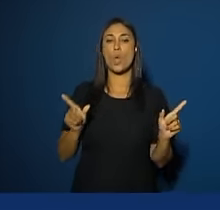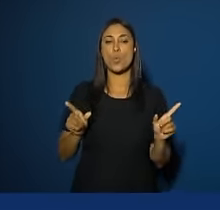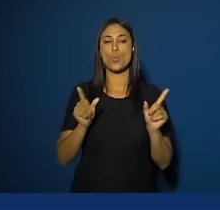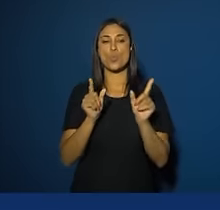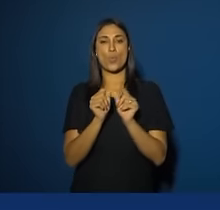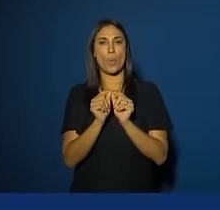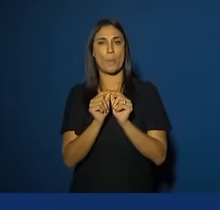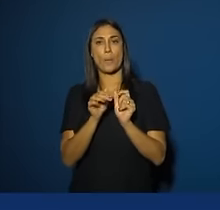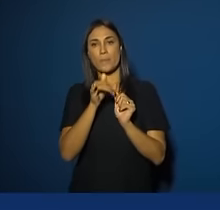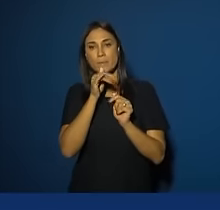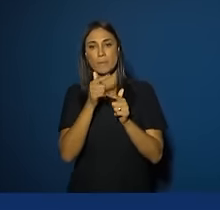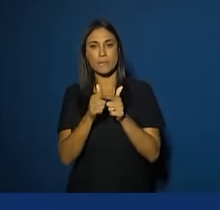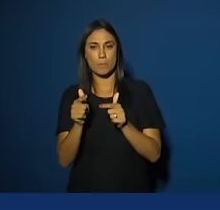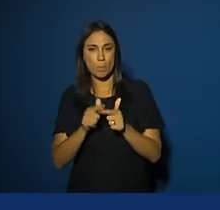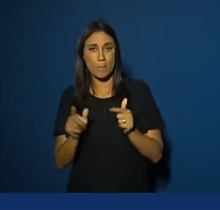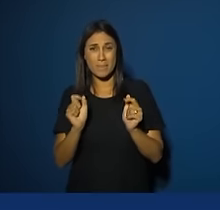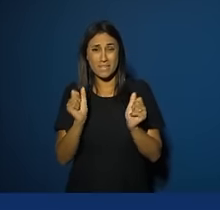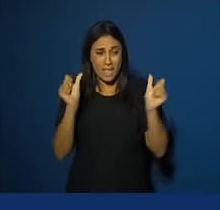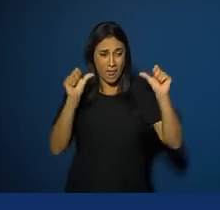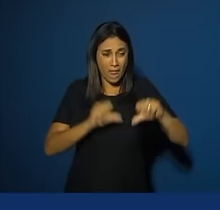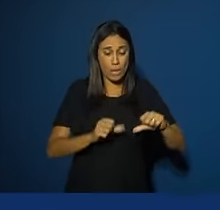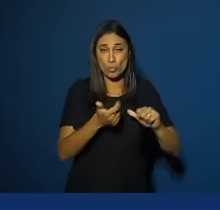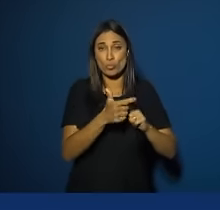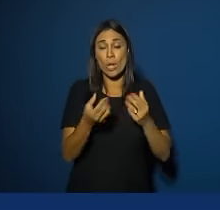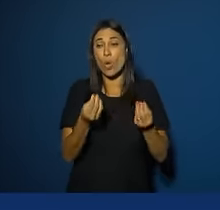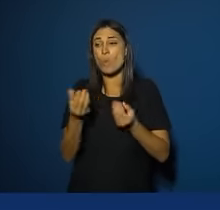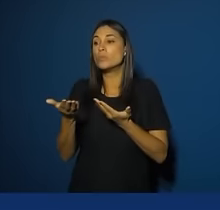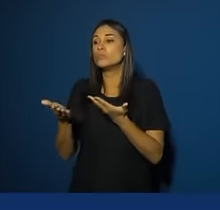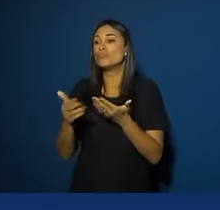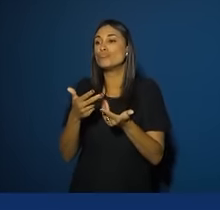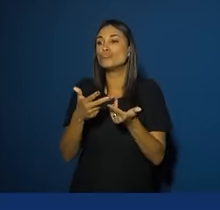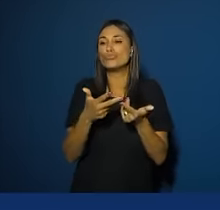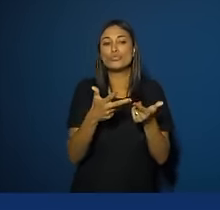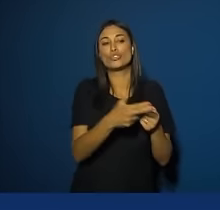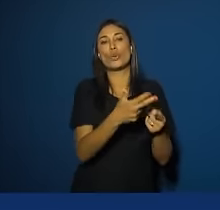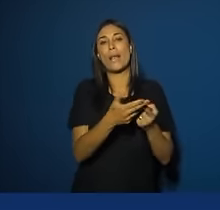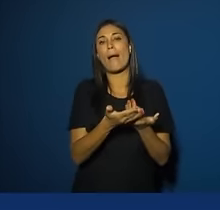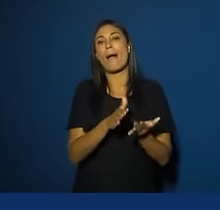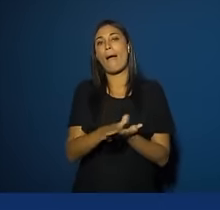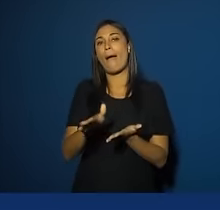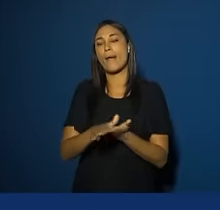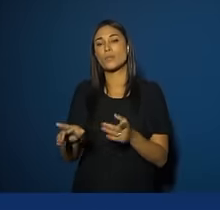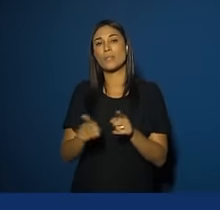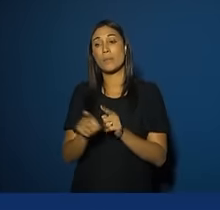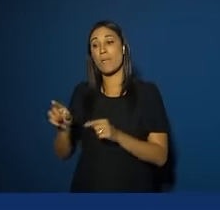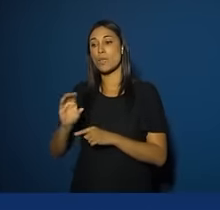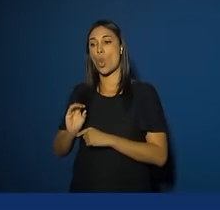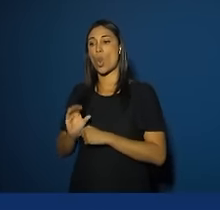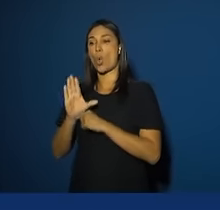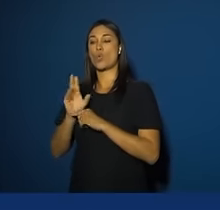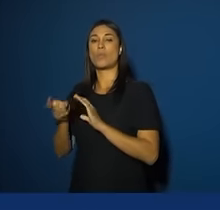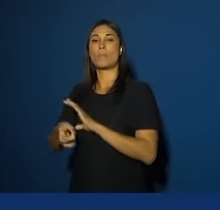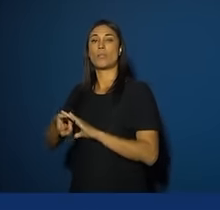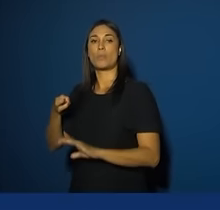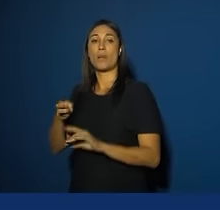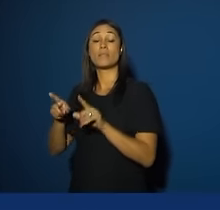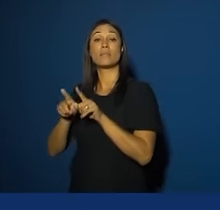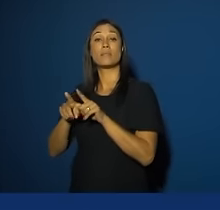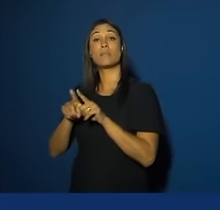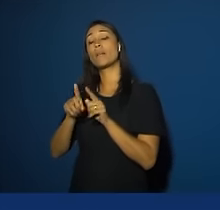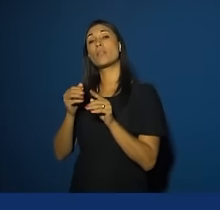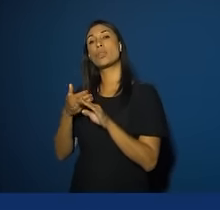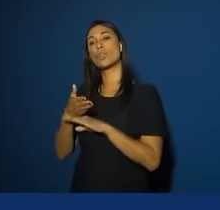e se a demanda cair agora, você não tem mais de onde cortar, né? E pela questão do risco de reinvestimento do lucro da Petrobras, que um pedaço dela vai ser feito através de